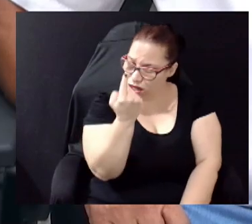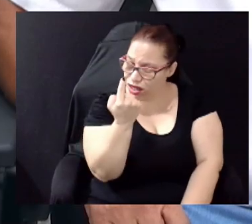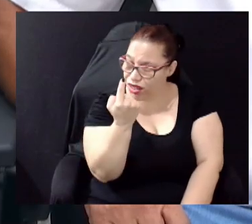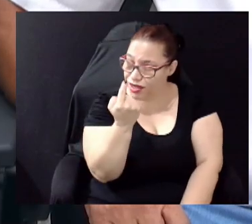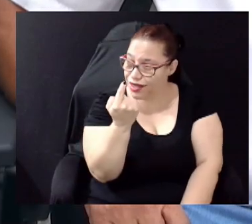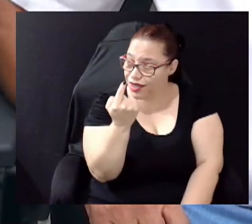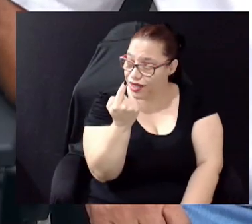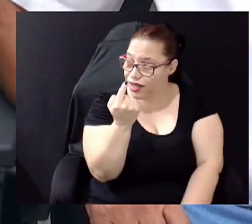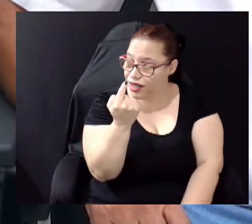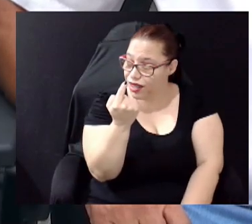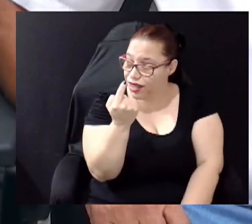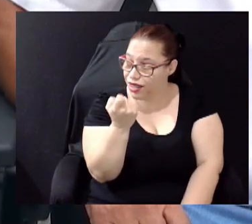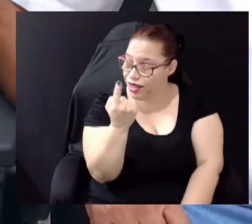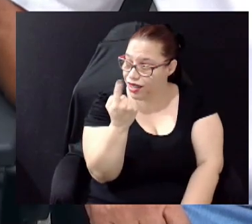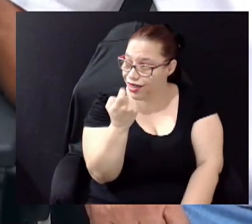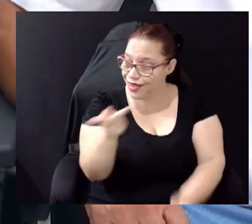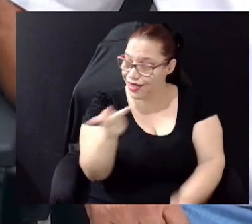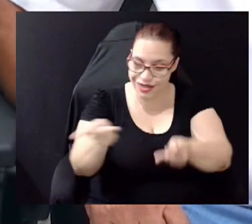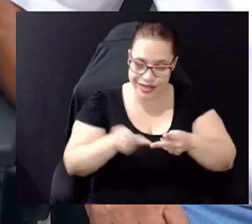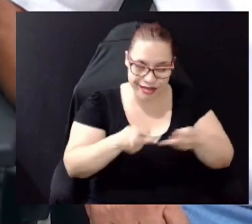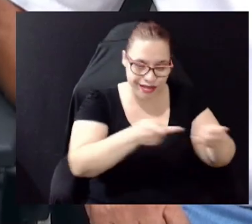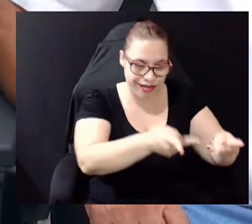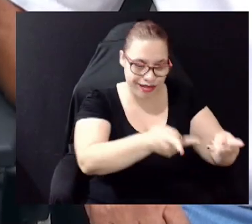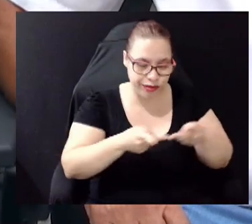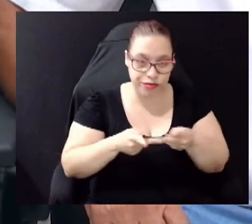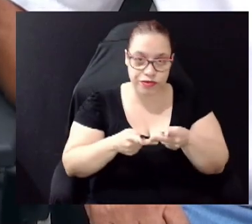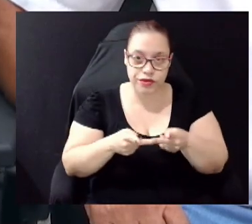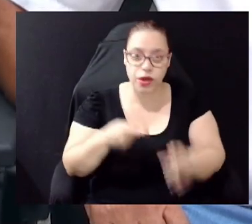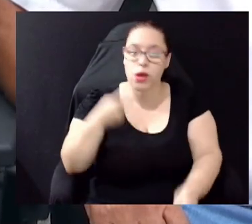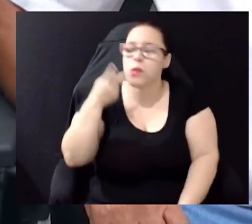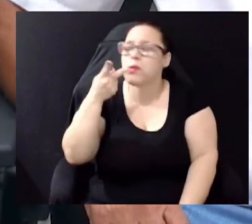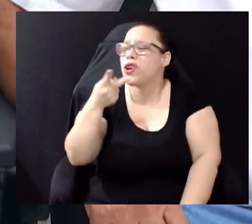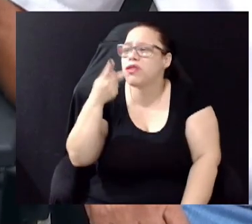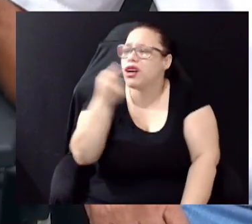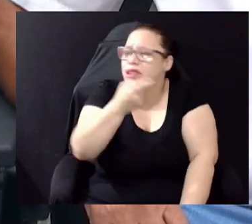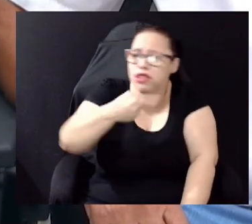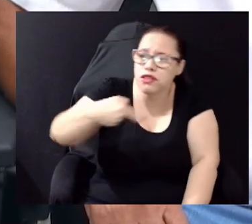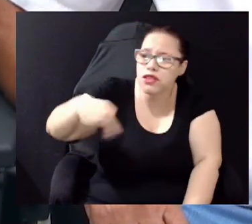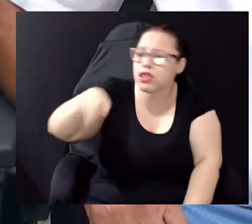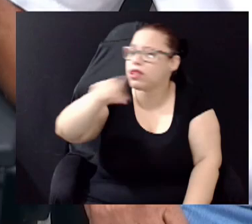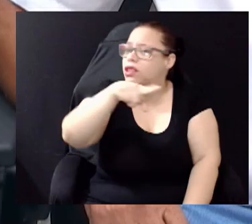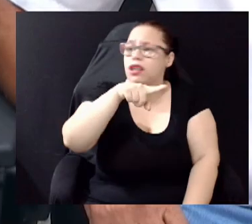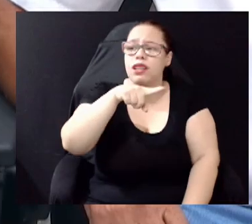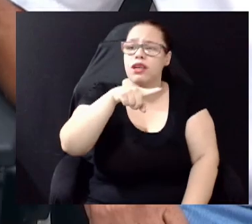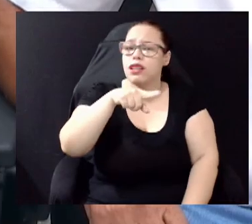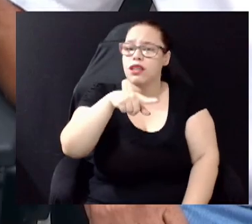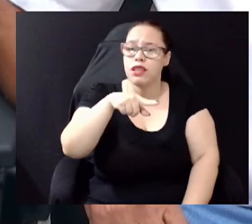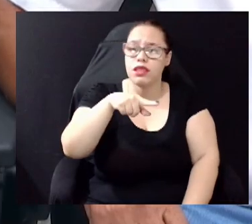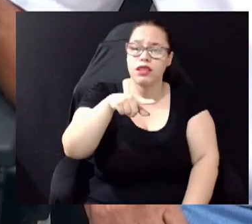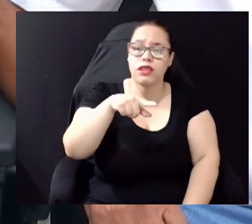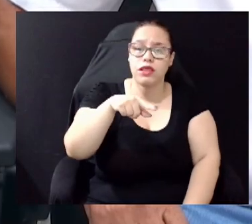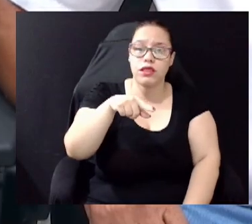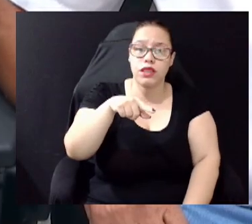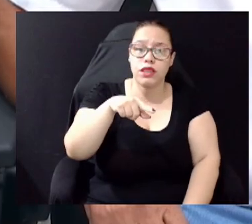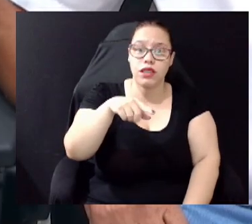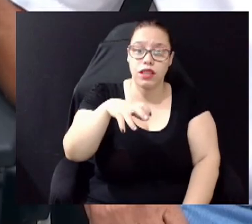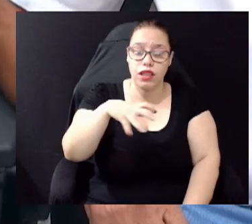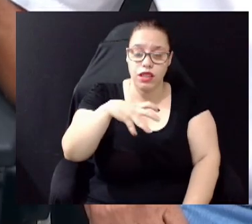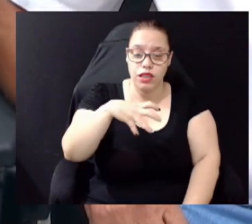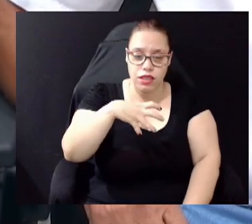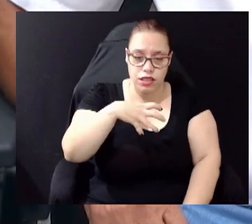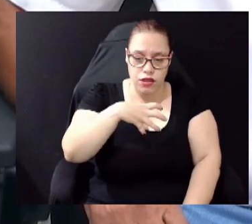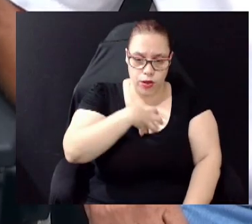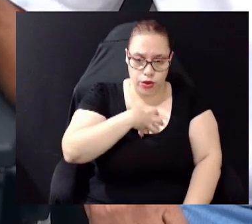honrada pelo convite, pela fala de vocês, que é um gatilho de encorajamento